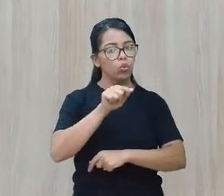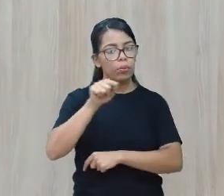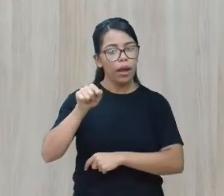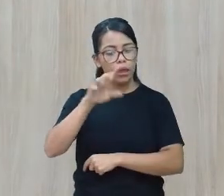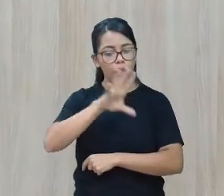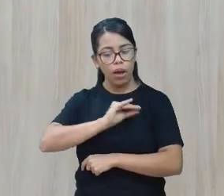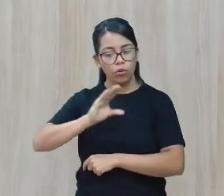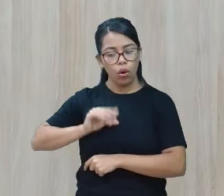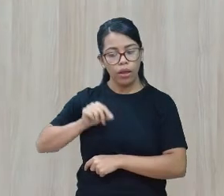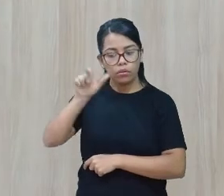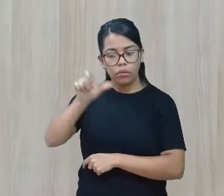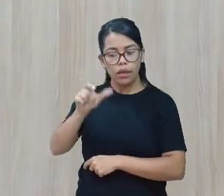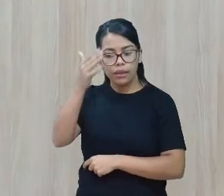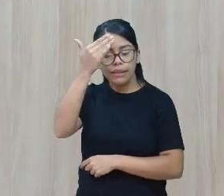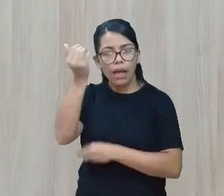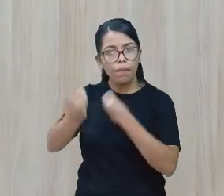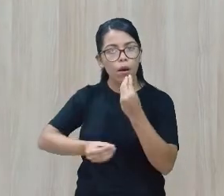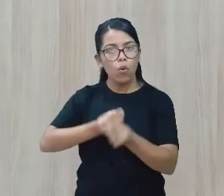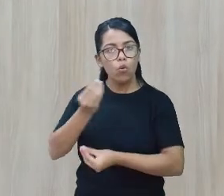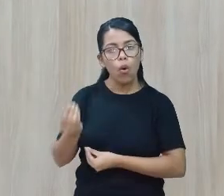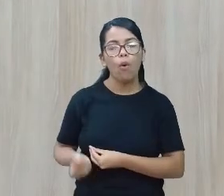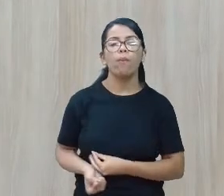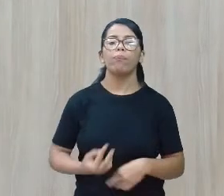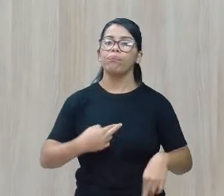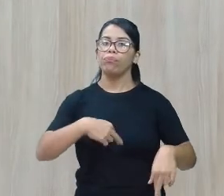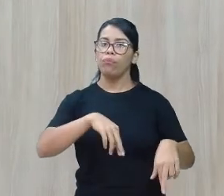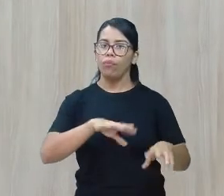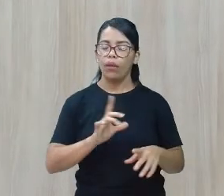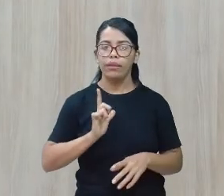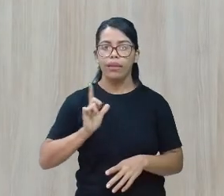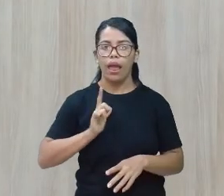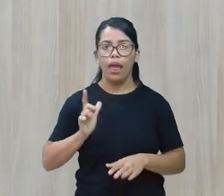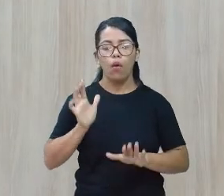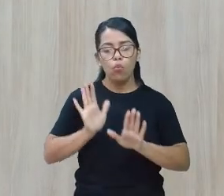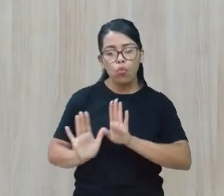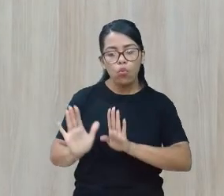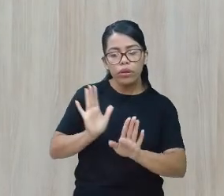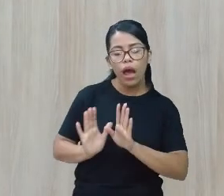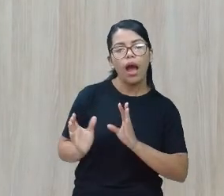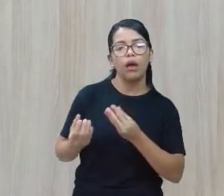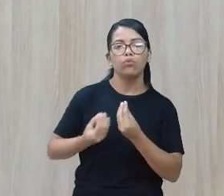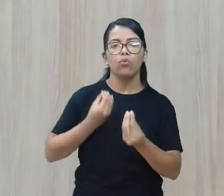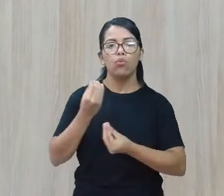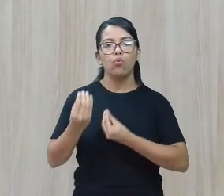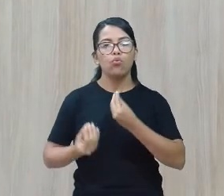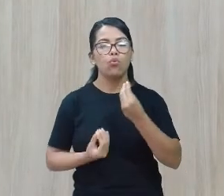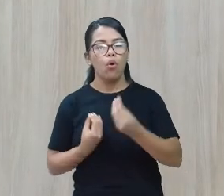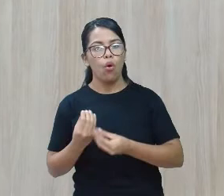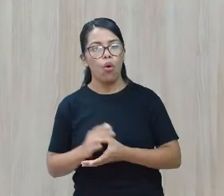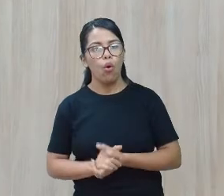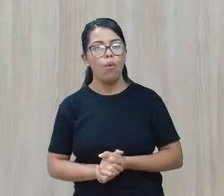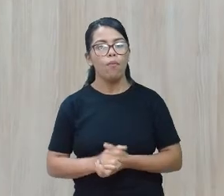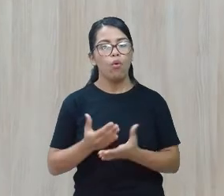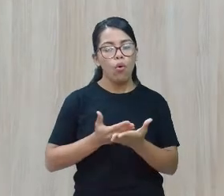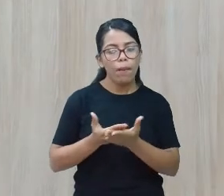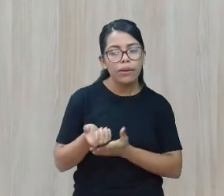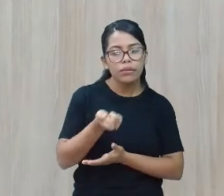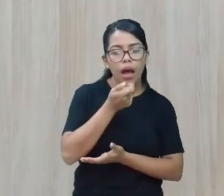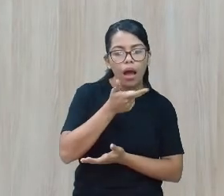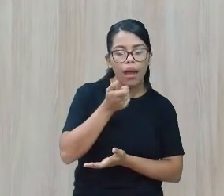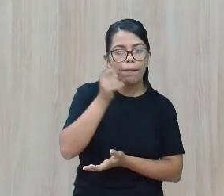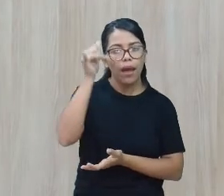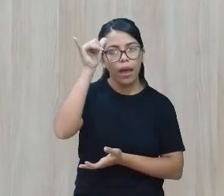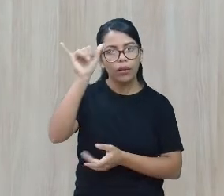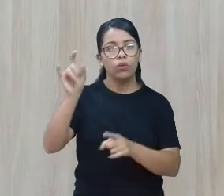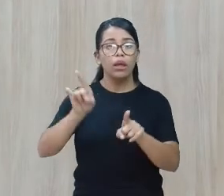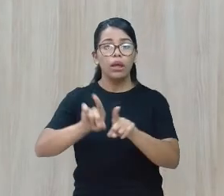realmente como devem se cuidar, que fase devem começar e como devem ser esses métodos contraceptivos, e procurar